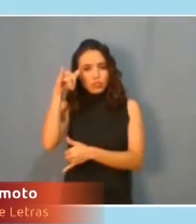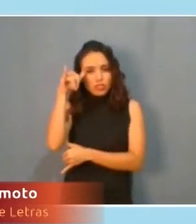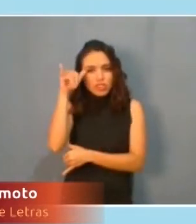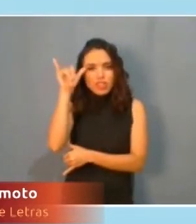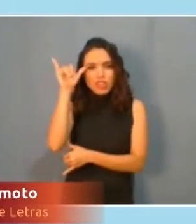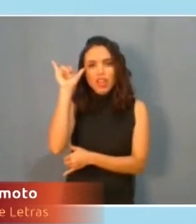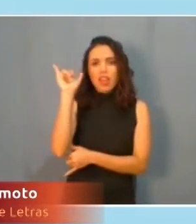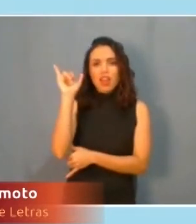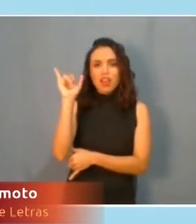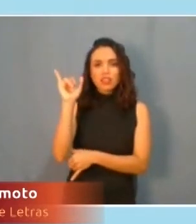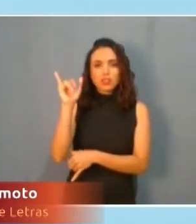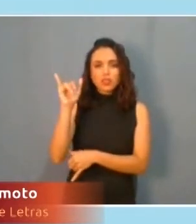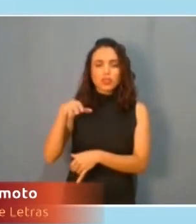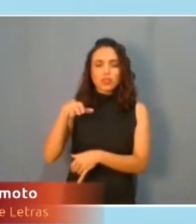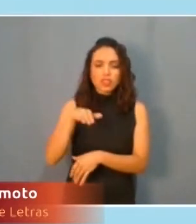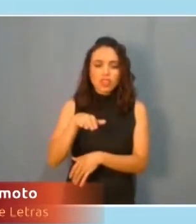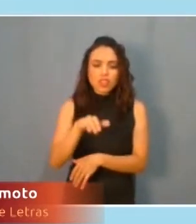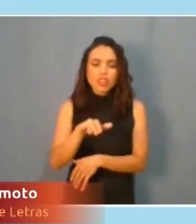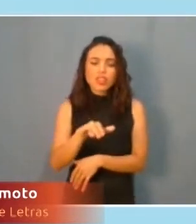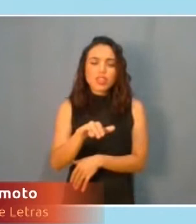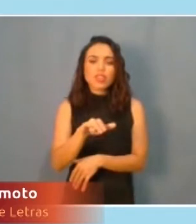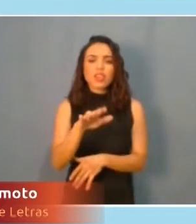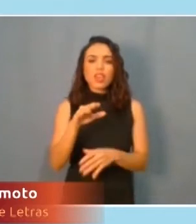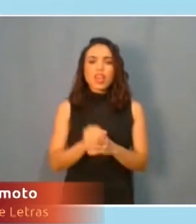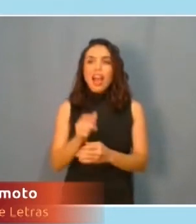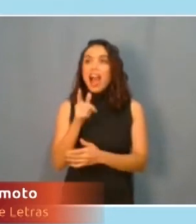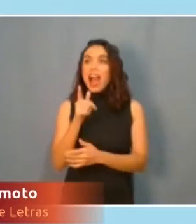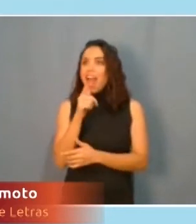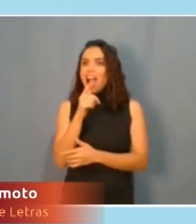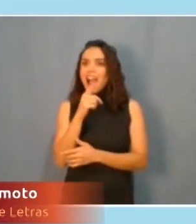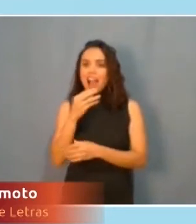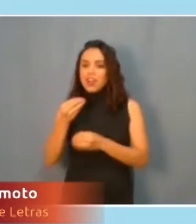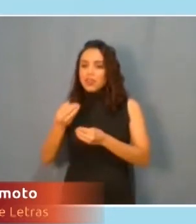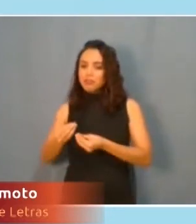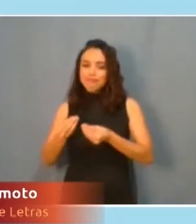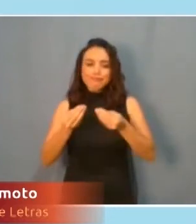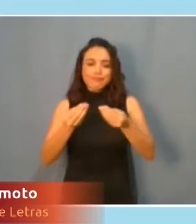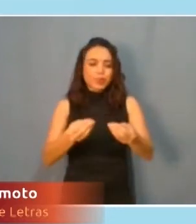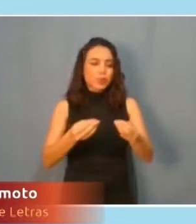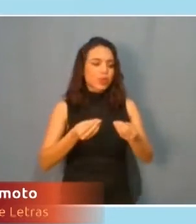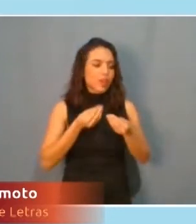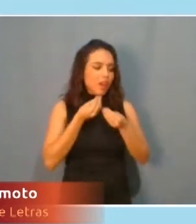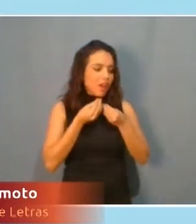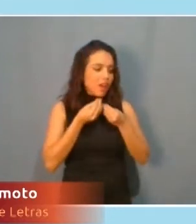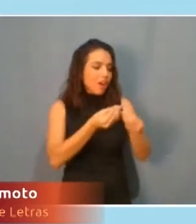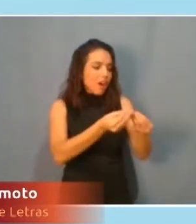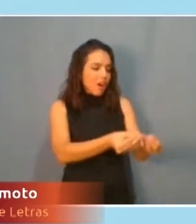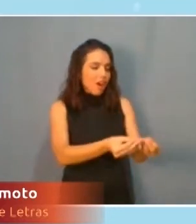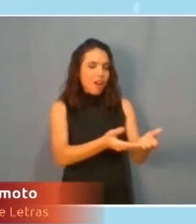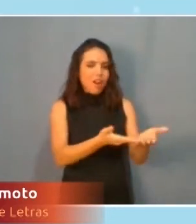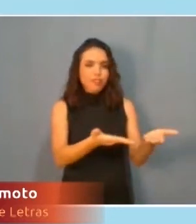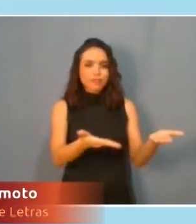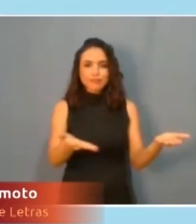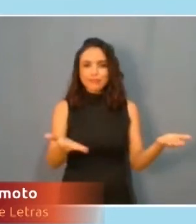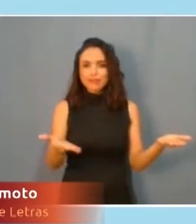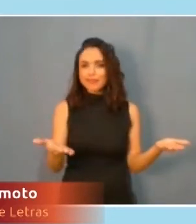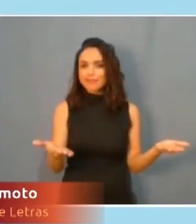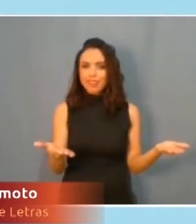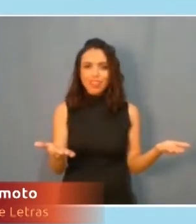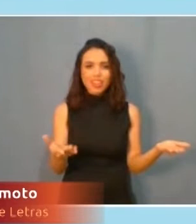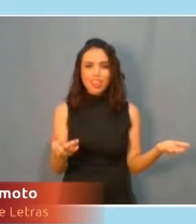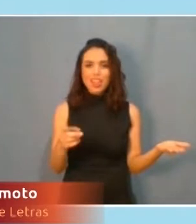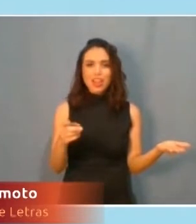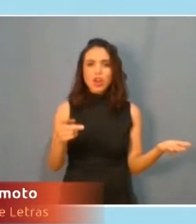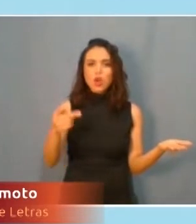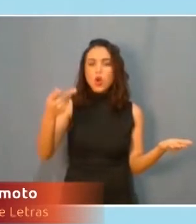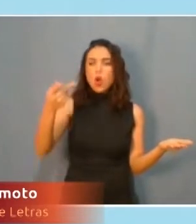né, natural importantíssimo, que está sendo escasseado no mundo inteiro. Então, eles usam a nossa água para alimentar